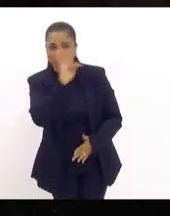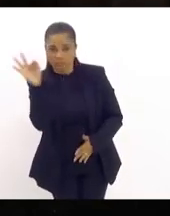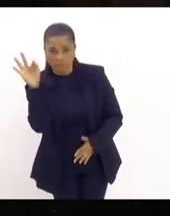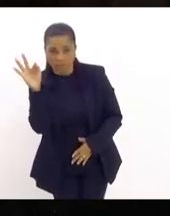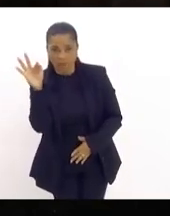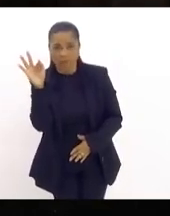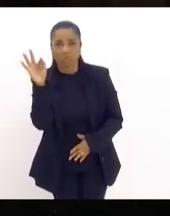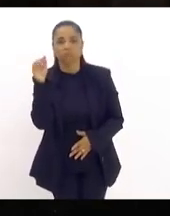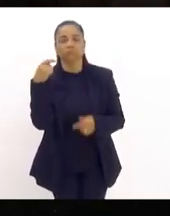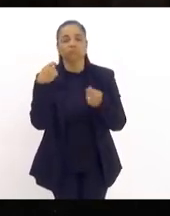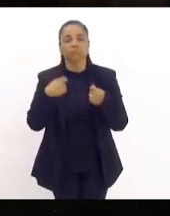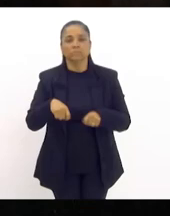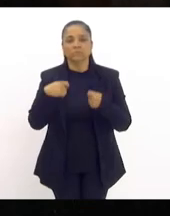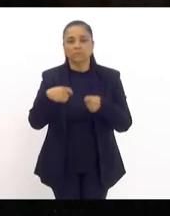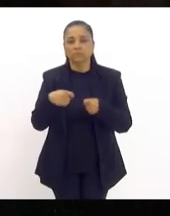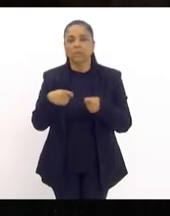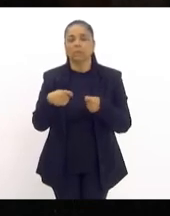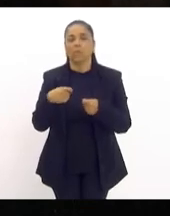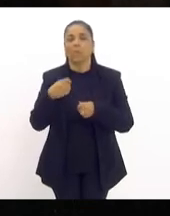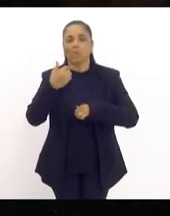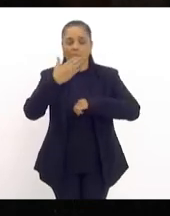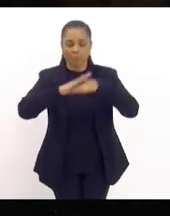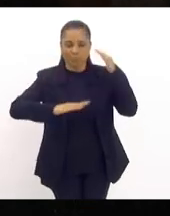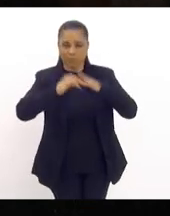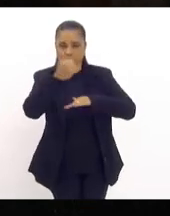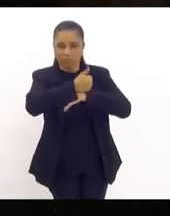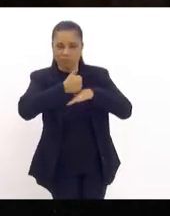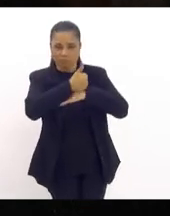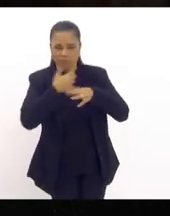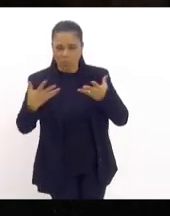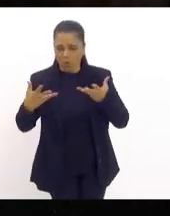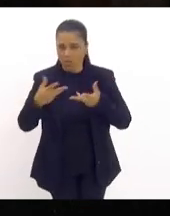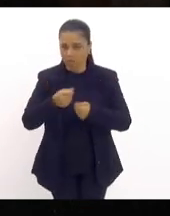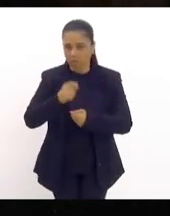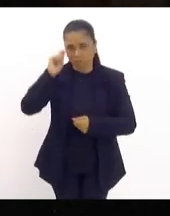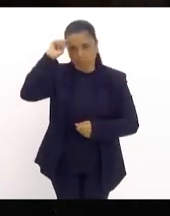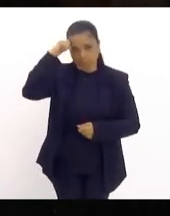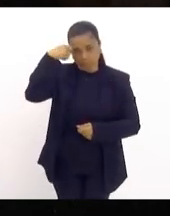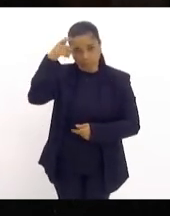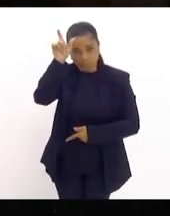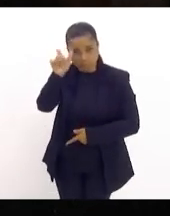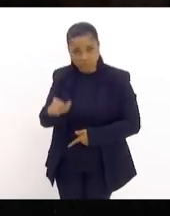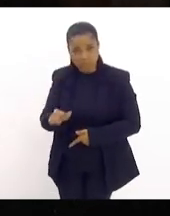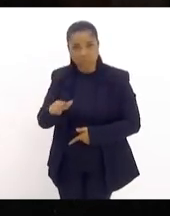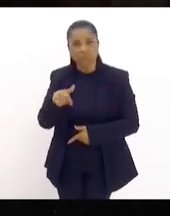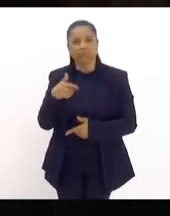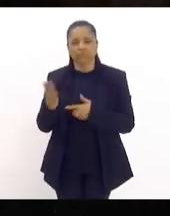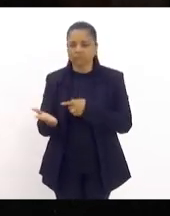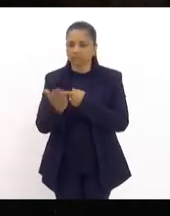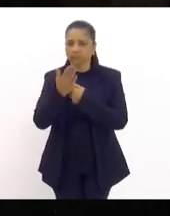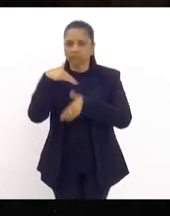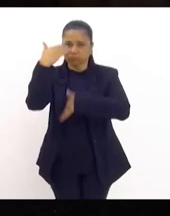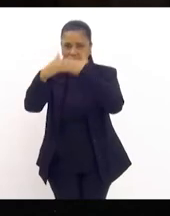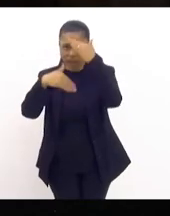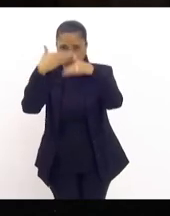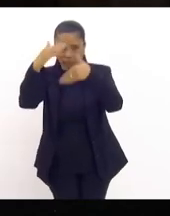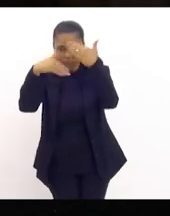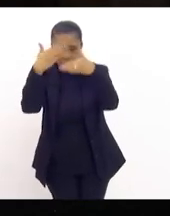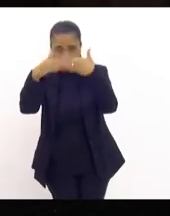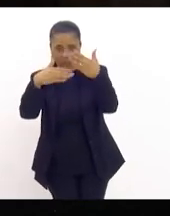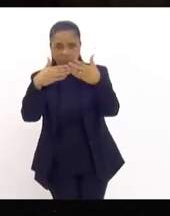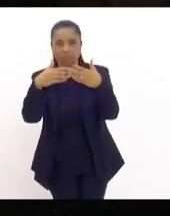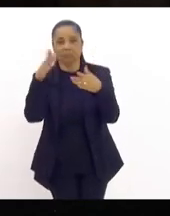Então, temos mão de obra qualificada de gente preta que quer contribuir para a reconstrução desse país. E eu quero